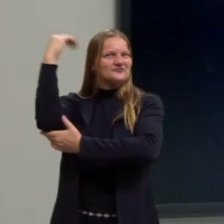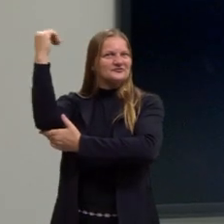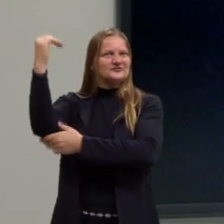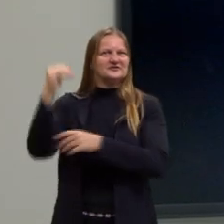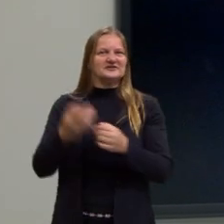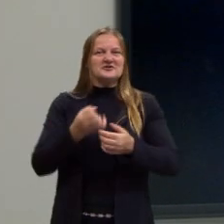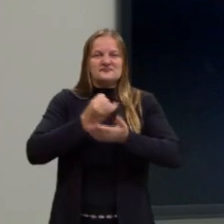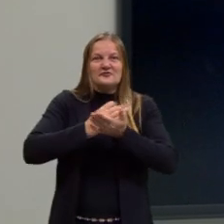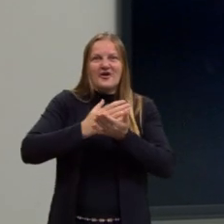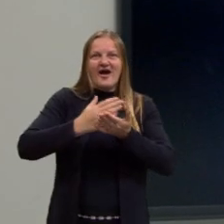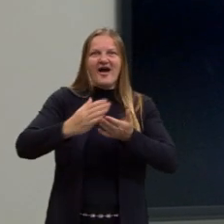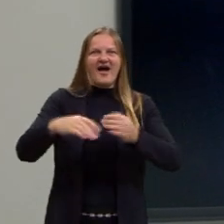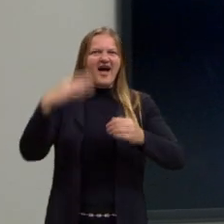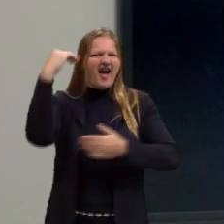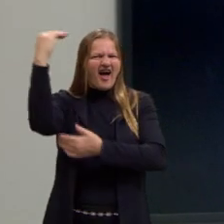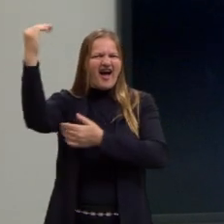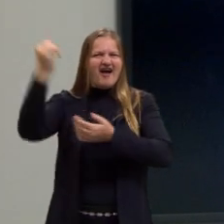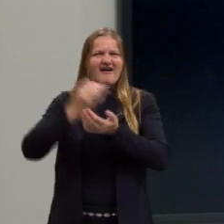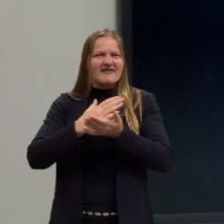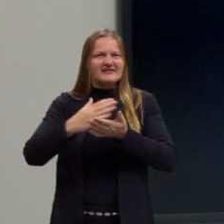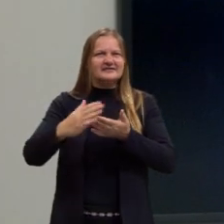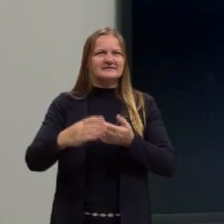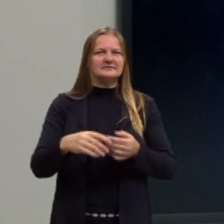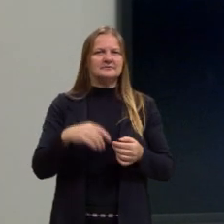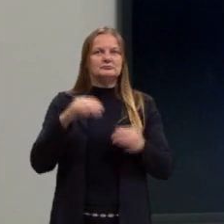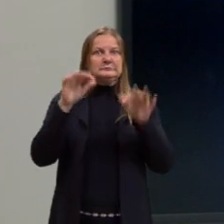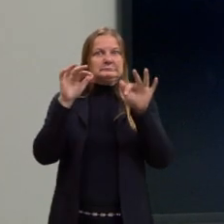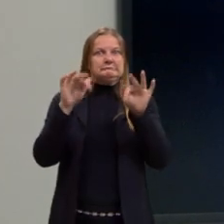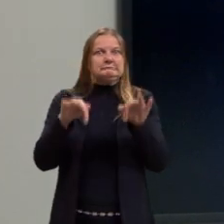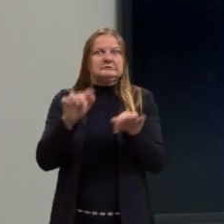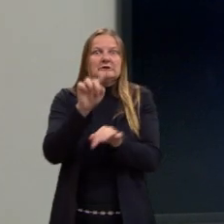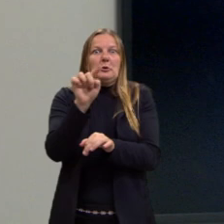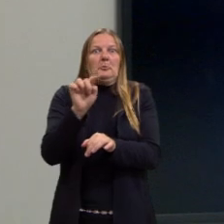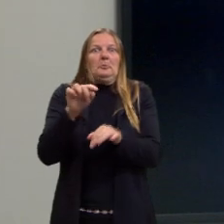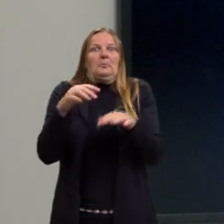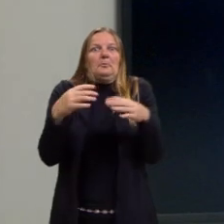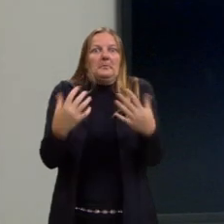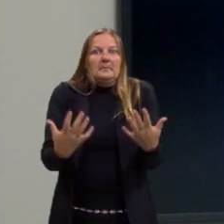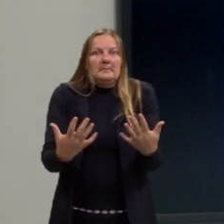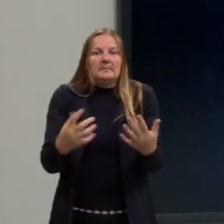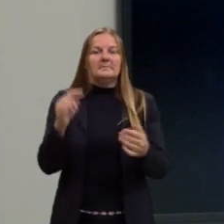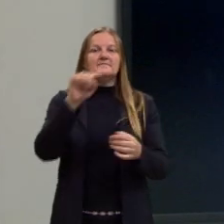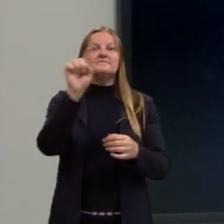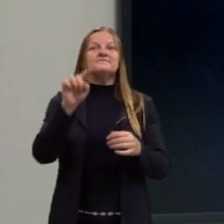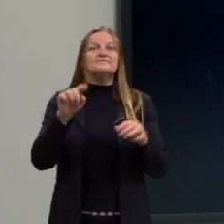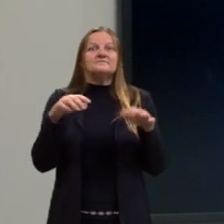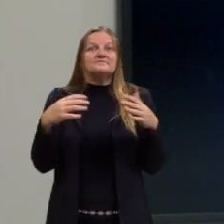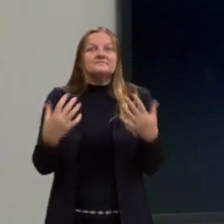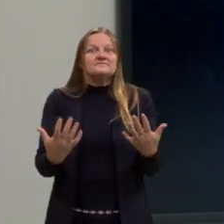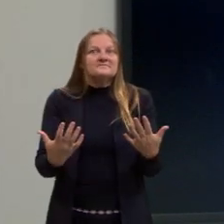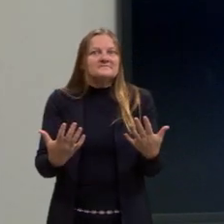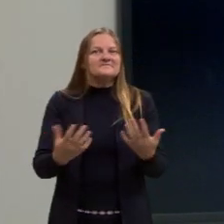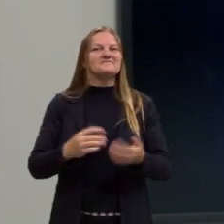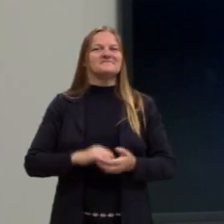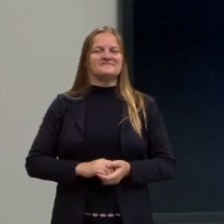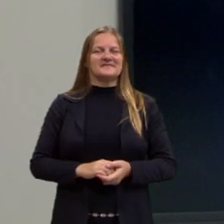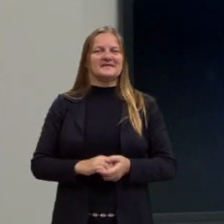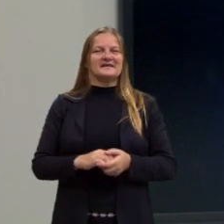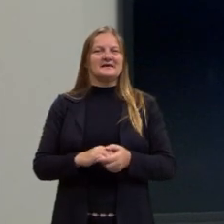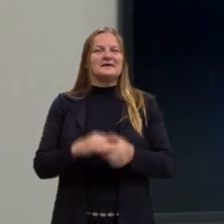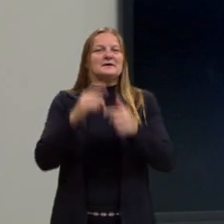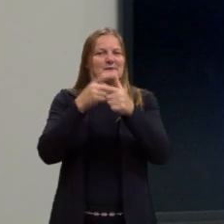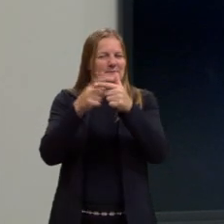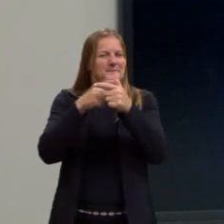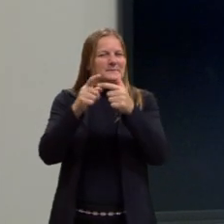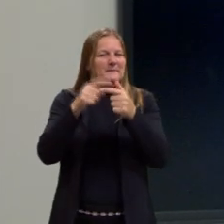já sei introduzir o meu texto de redação e agora como eu faço para concluir esse texto Então essa